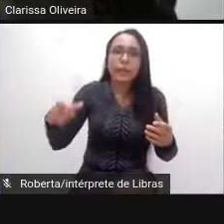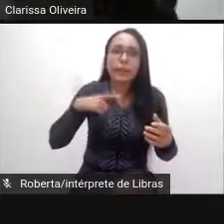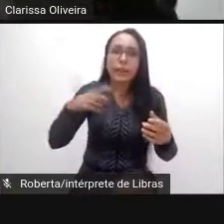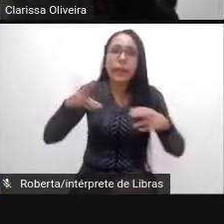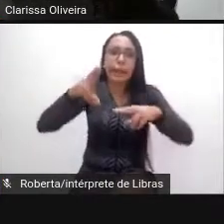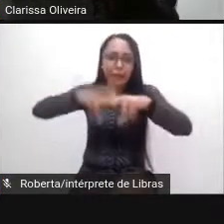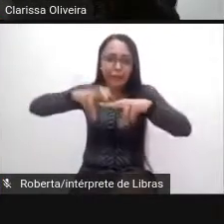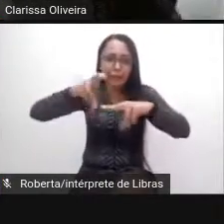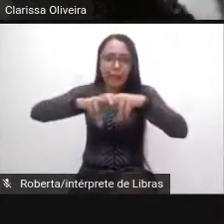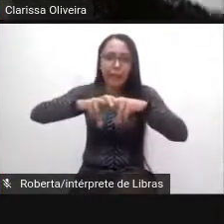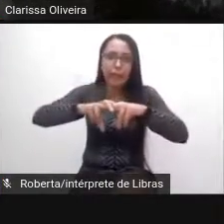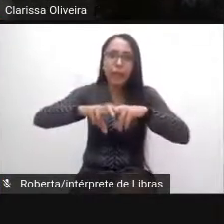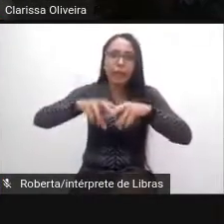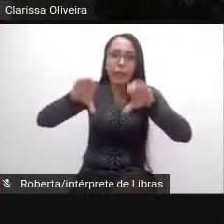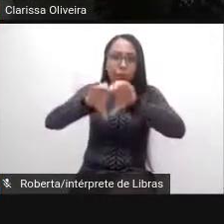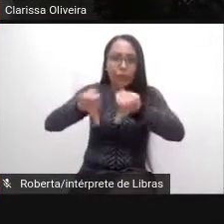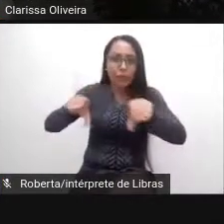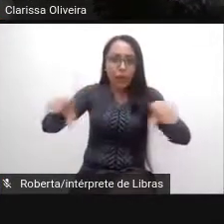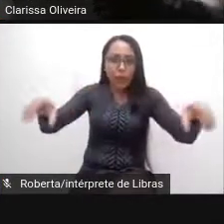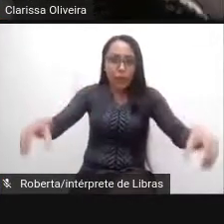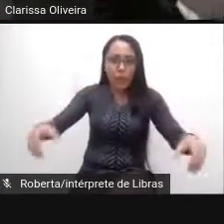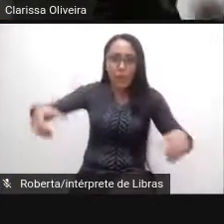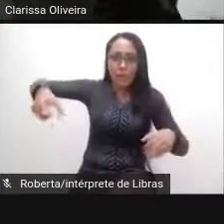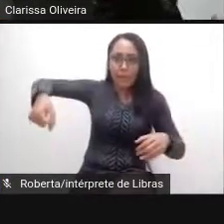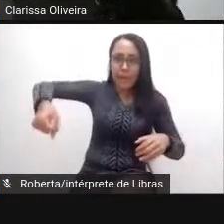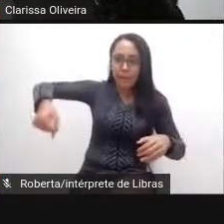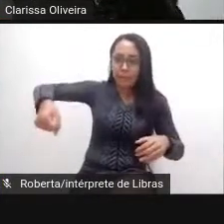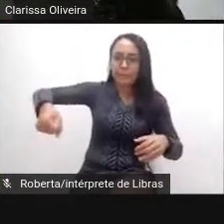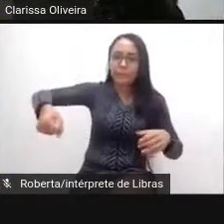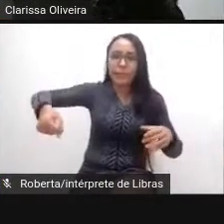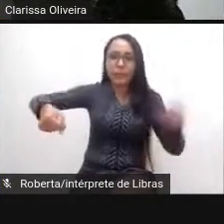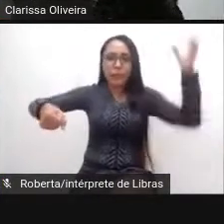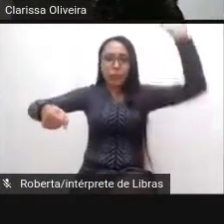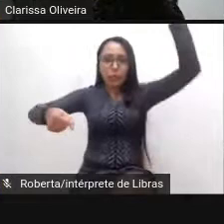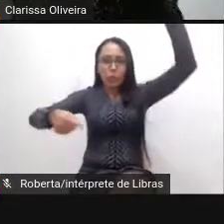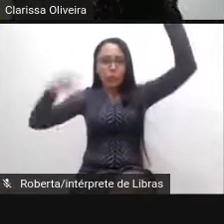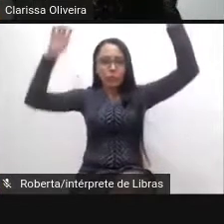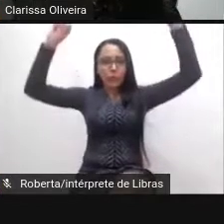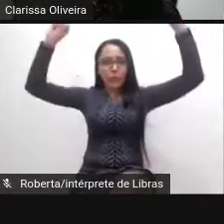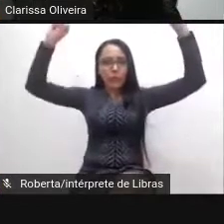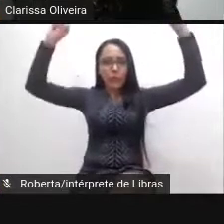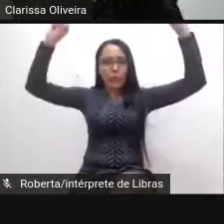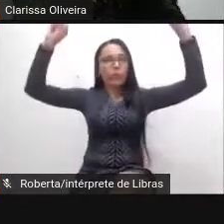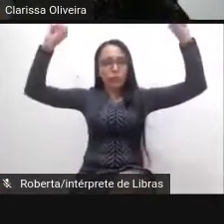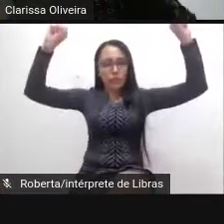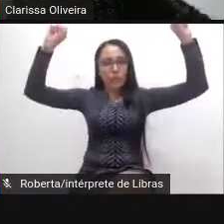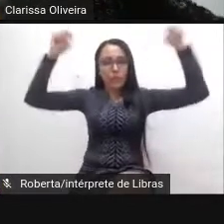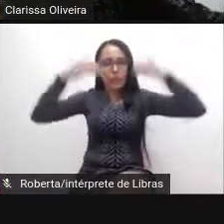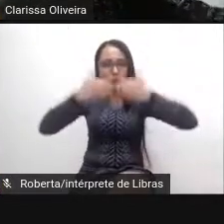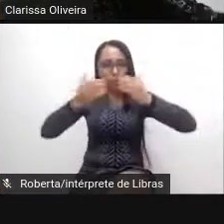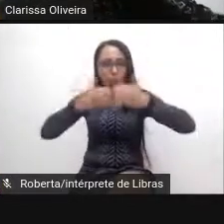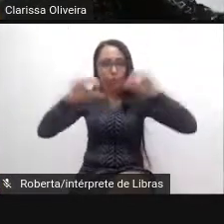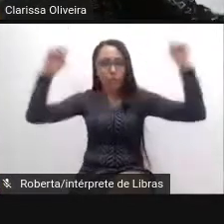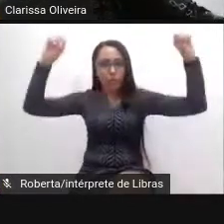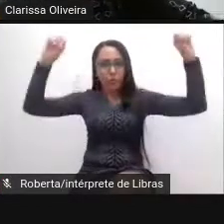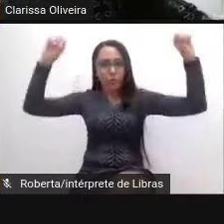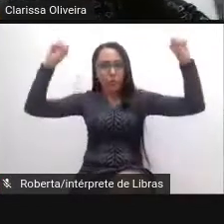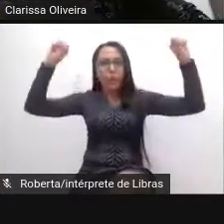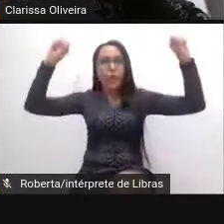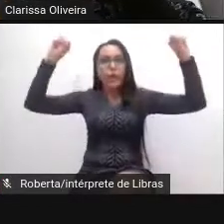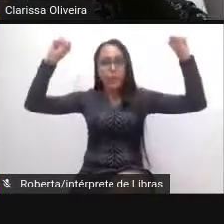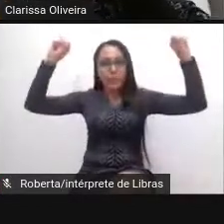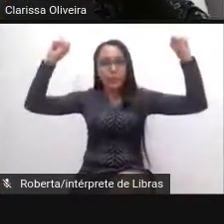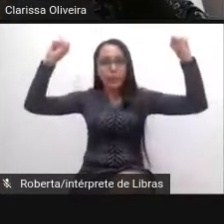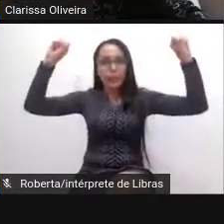que pegar na cadeira. Tive que pegar naquele ferro que fica no ônibus para poder me equilibrar ali naquele momento. Então, você está pegando e